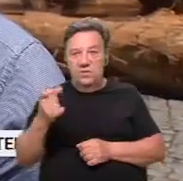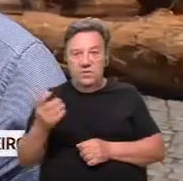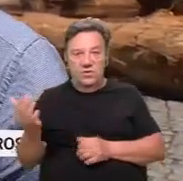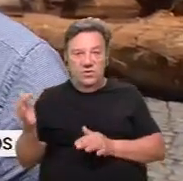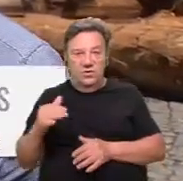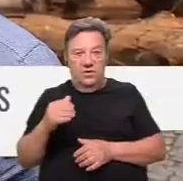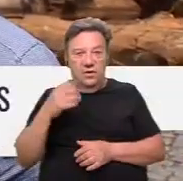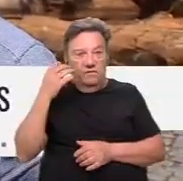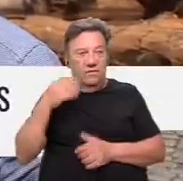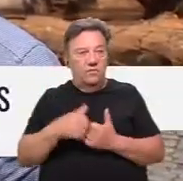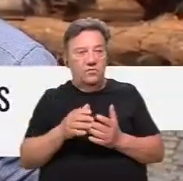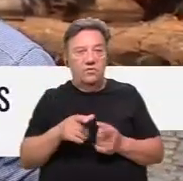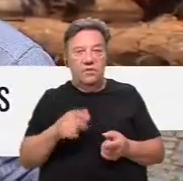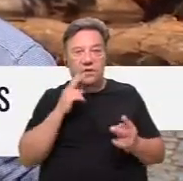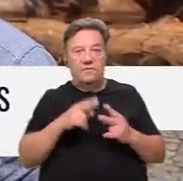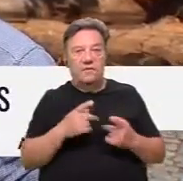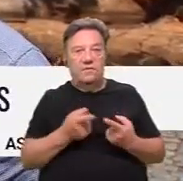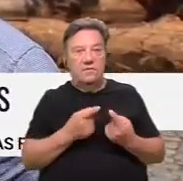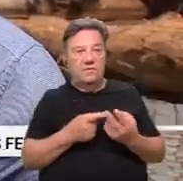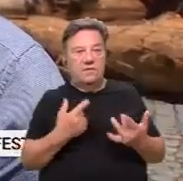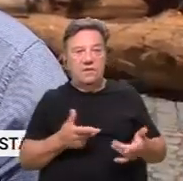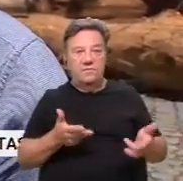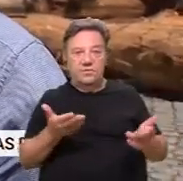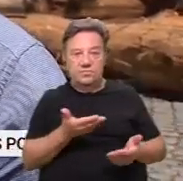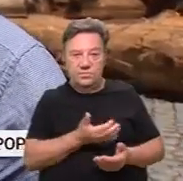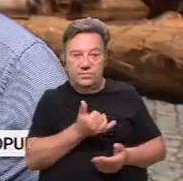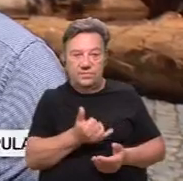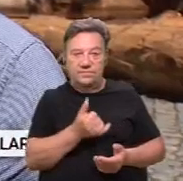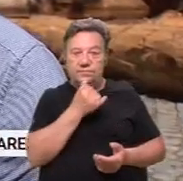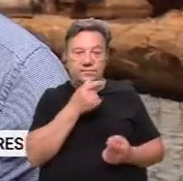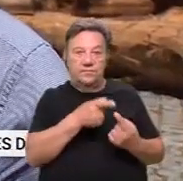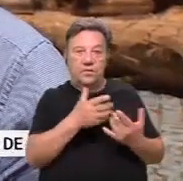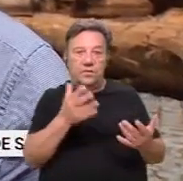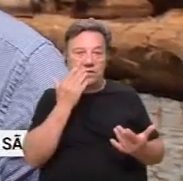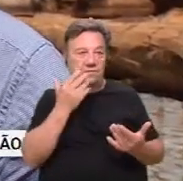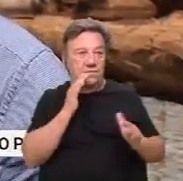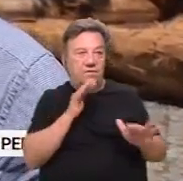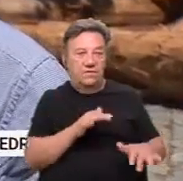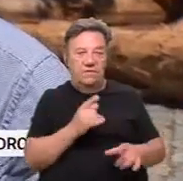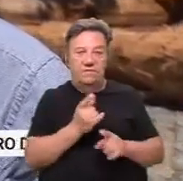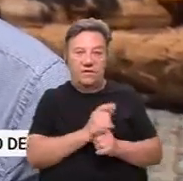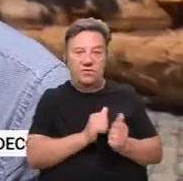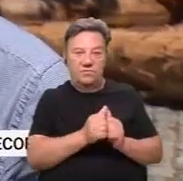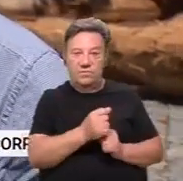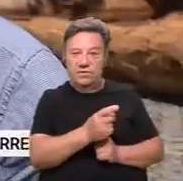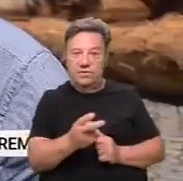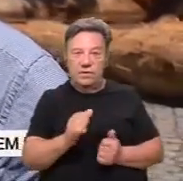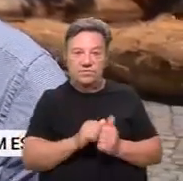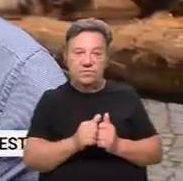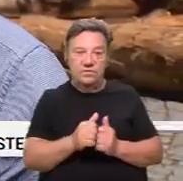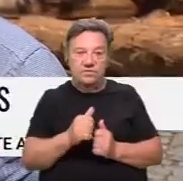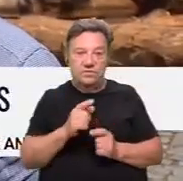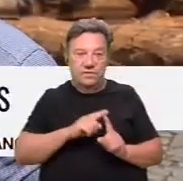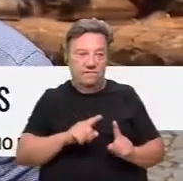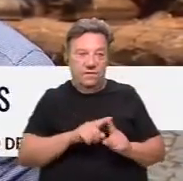a sofrerem tudo aquilo que este evento tem para disponibilizar, nomeadamente um grande espetáculo com várias modalidades de desportos